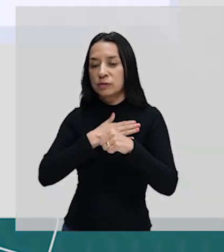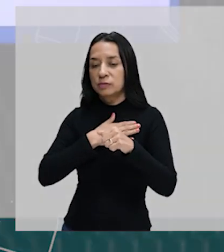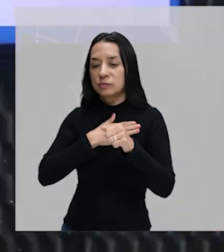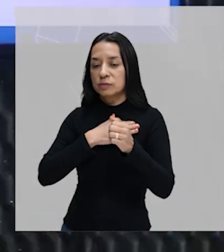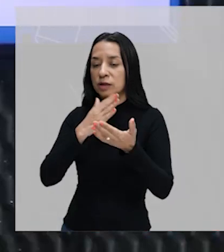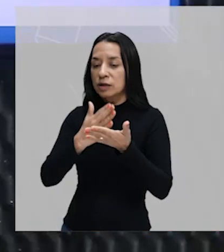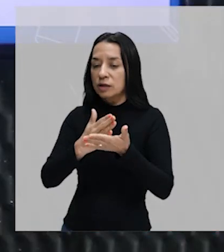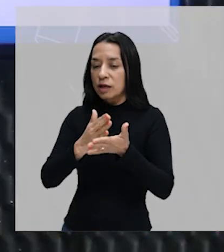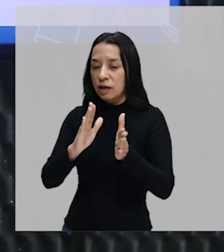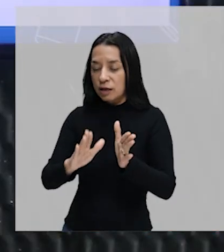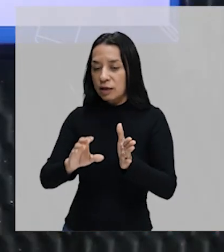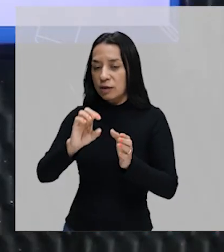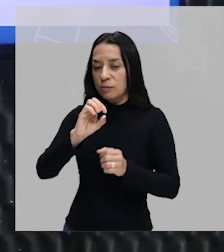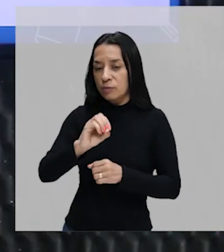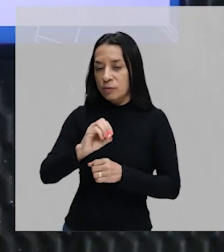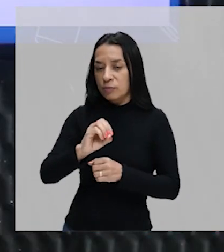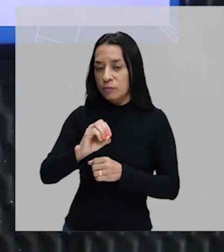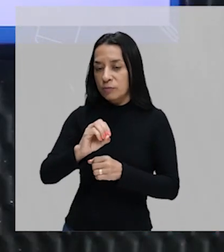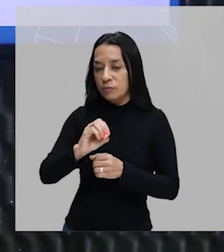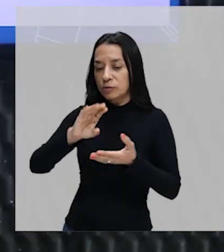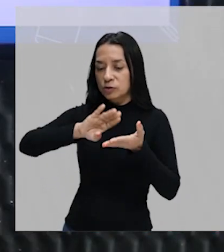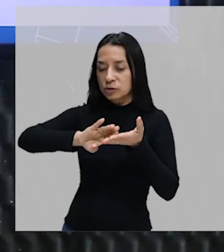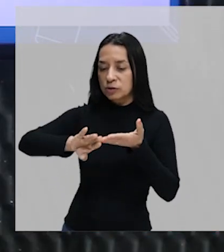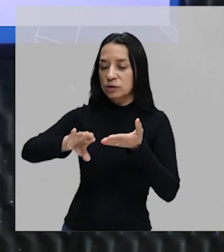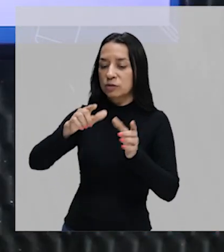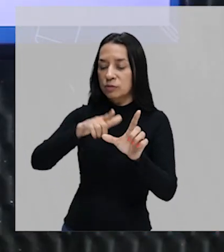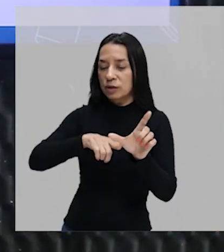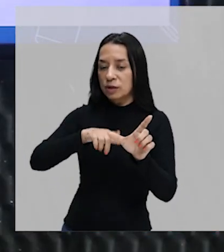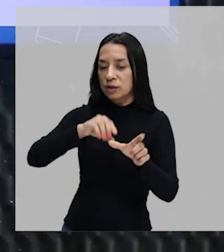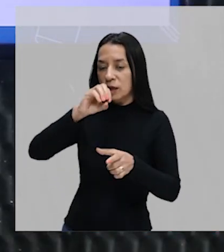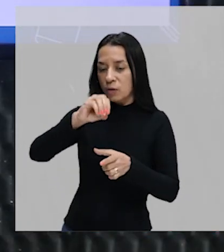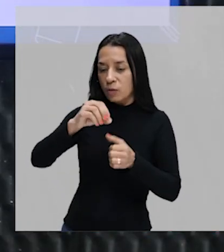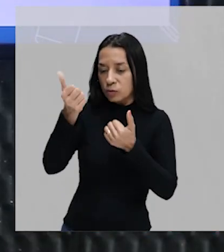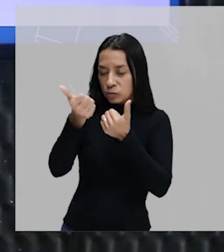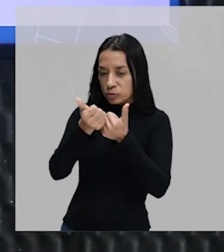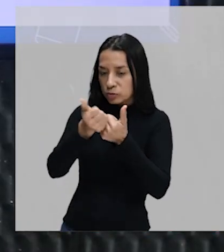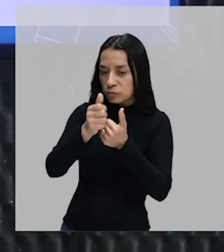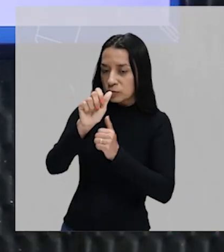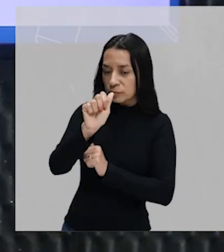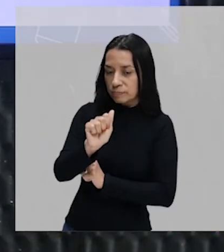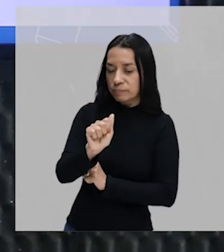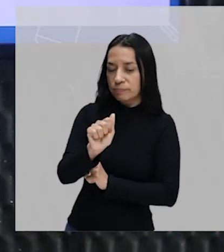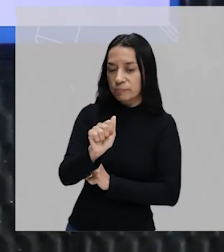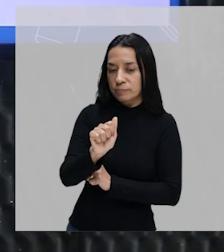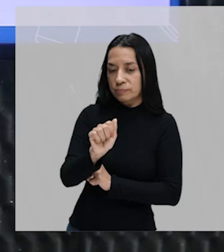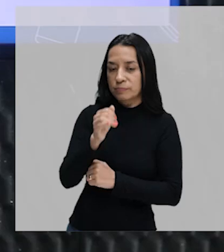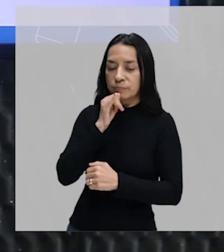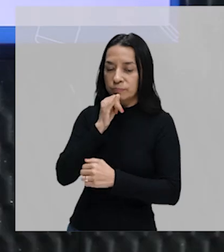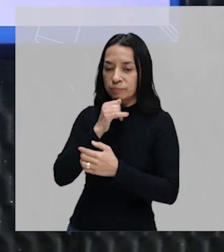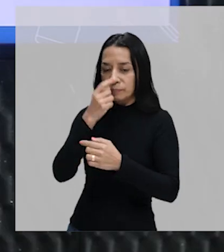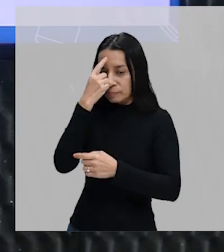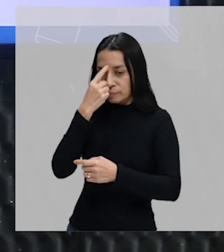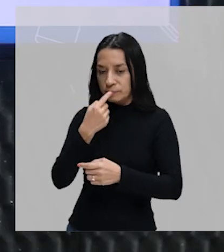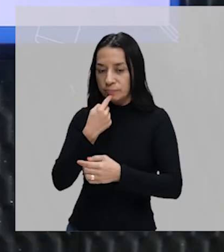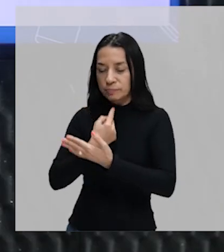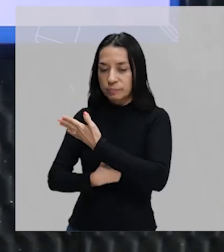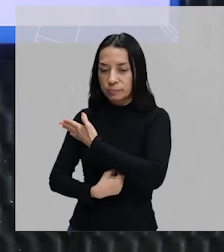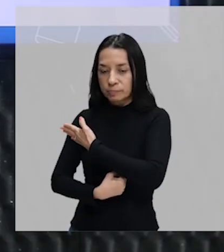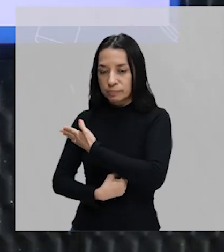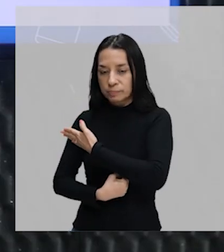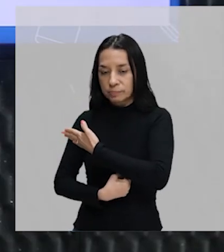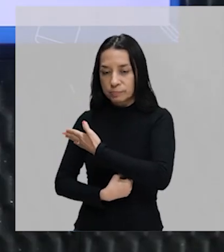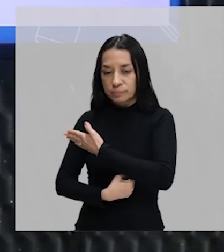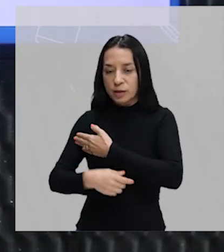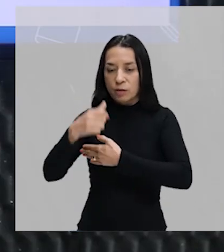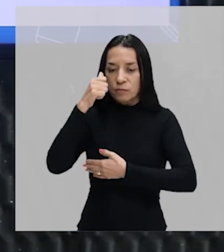pela substituição, tirando a letra O, colocando a letra A. Então, eu tenho aqui brasileño, brasileña. Eu estou me referindo